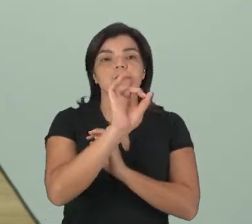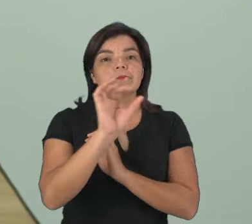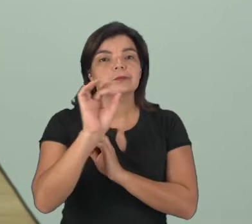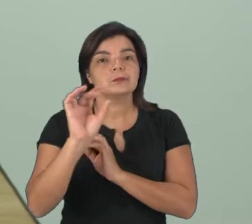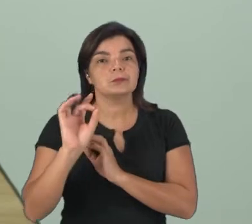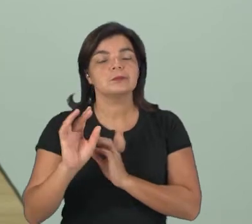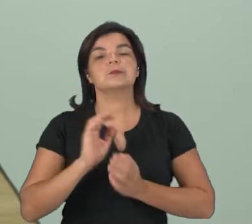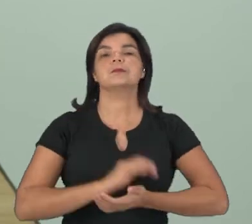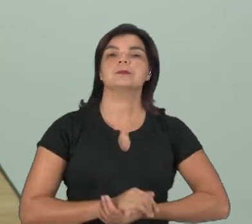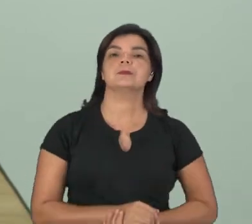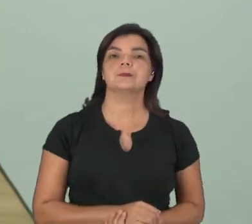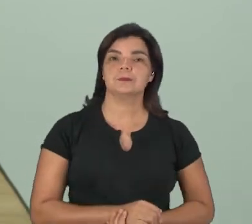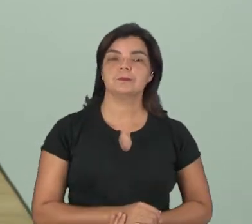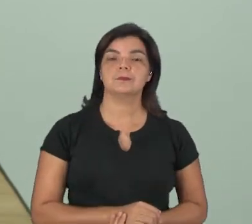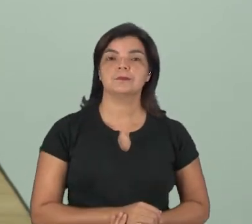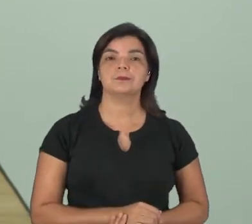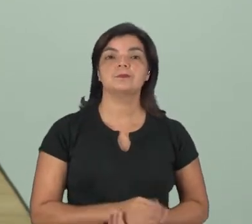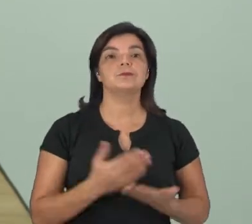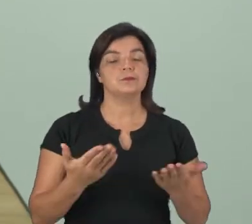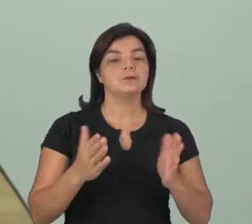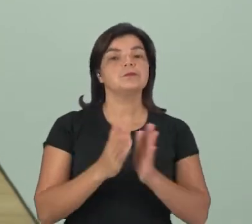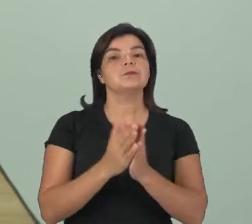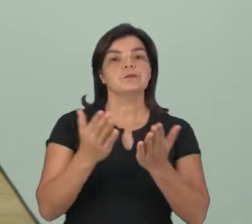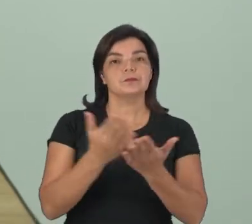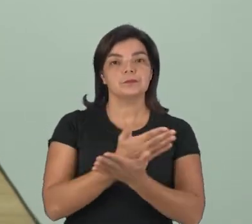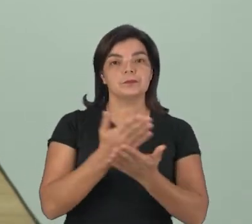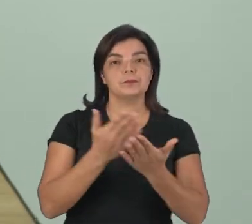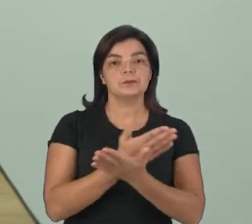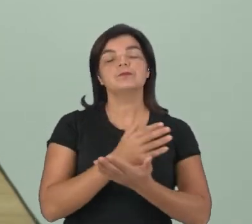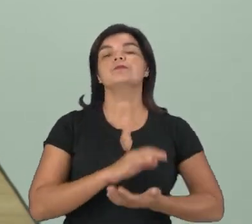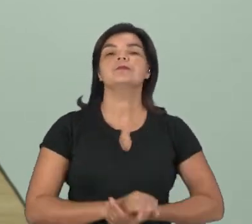deles. Então, este é o livro